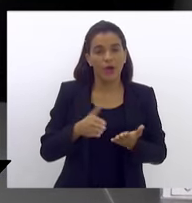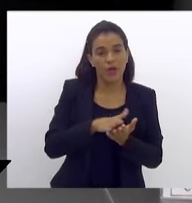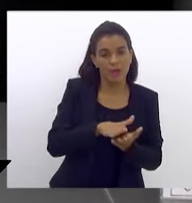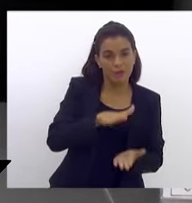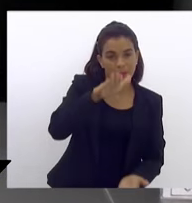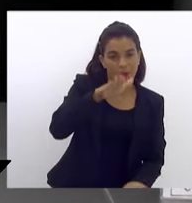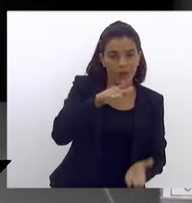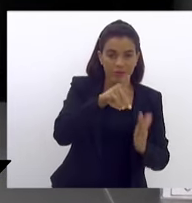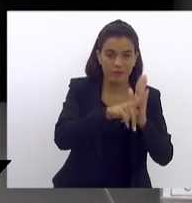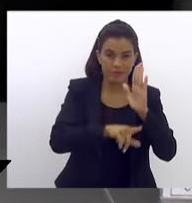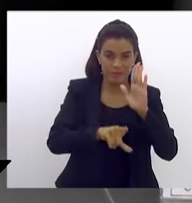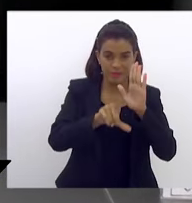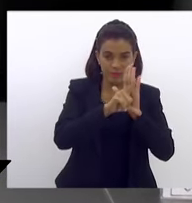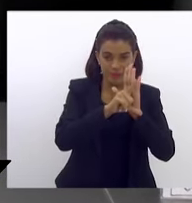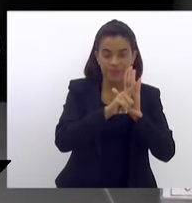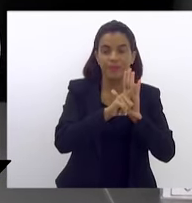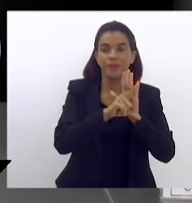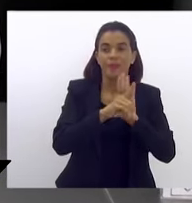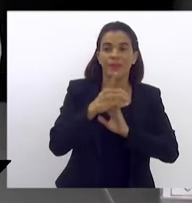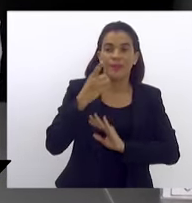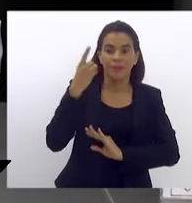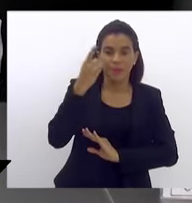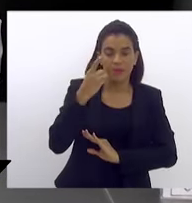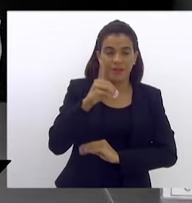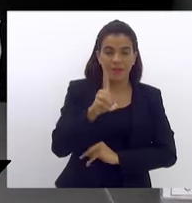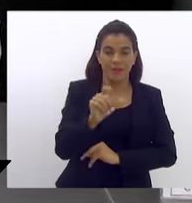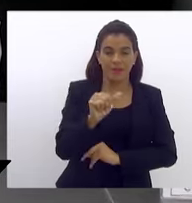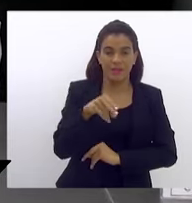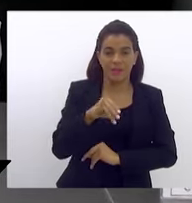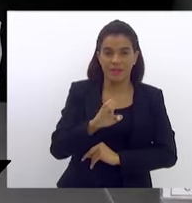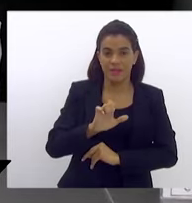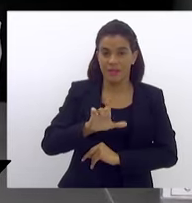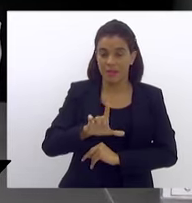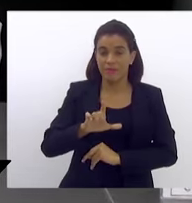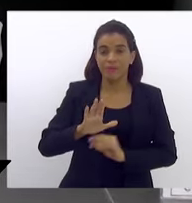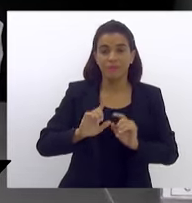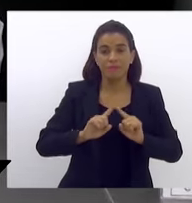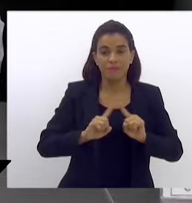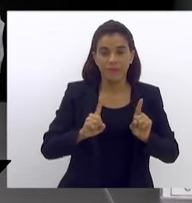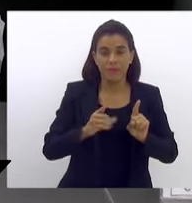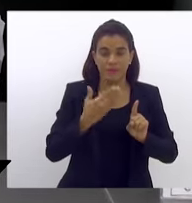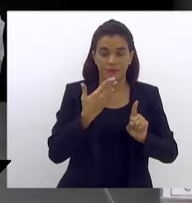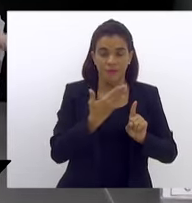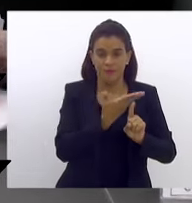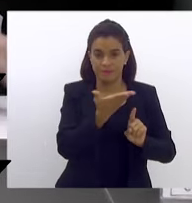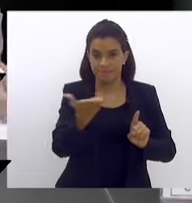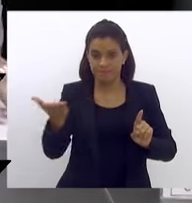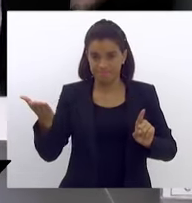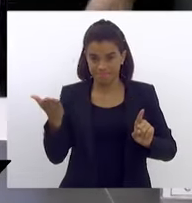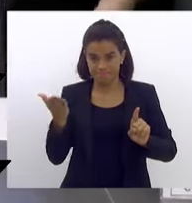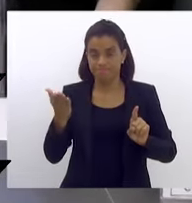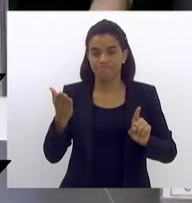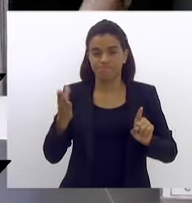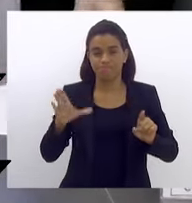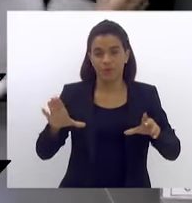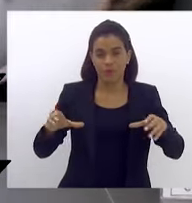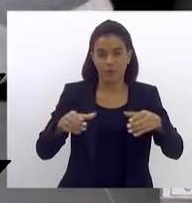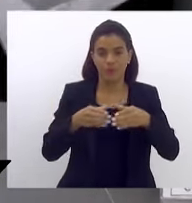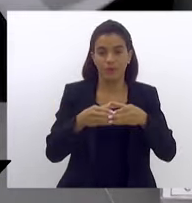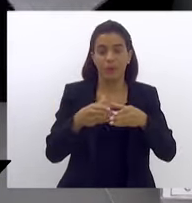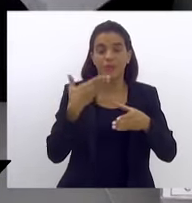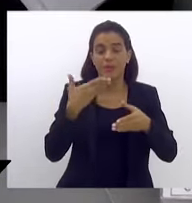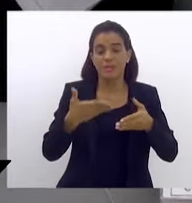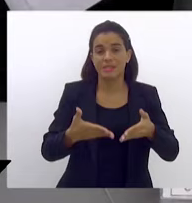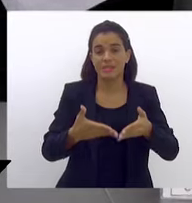projetos do relator Deputado Guilherme delaroli mas vou pedir vene aqui a a todos do colegiado eu vou precisar me